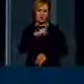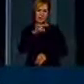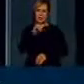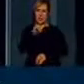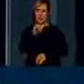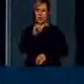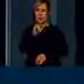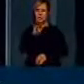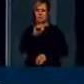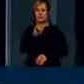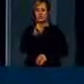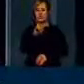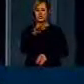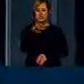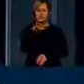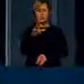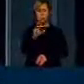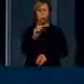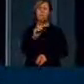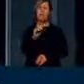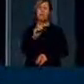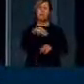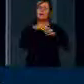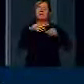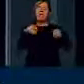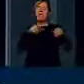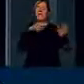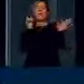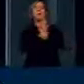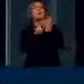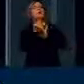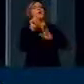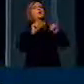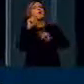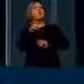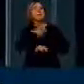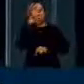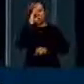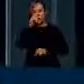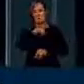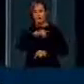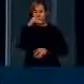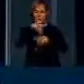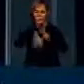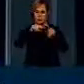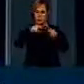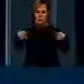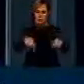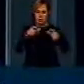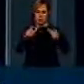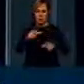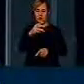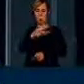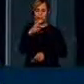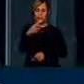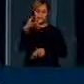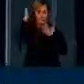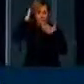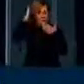dentro, sendo questionado, né, por conta dessa reserva, que tem 33 índios lá dentro. Desses 33 índios,